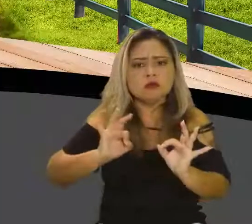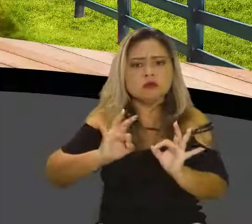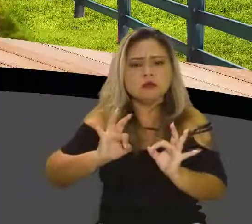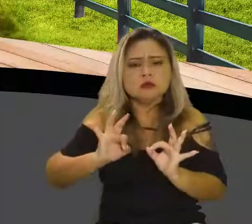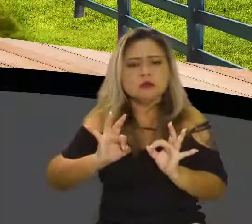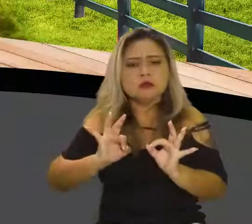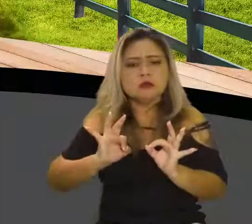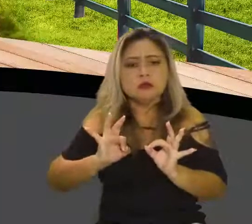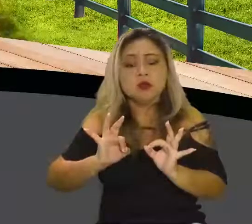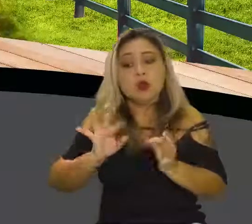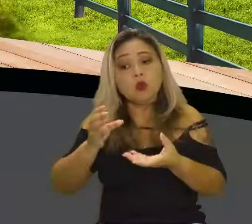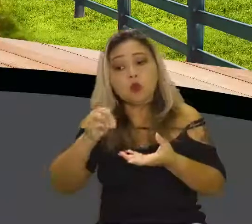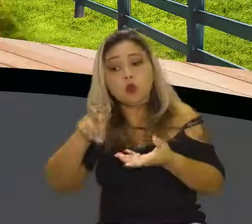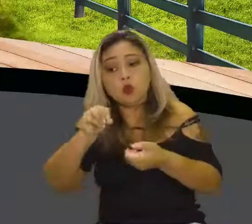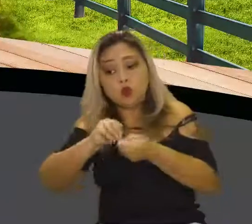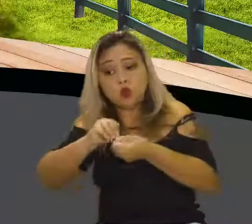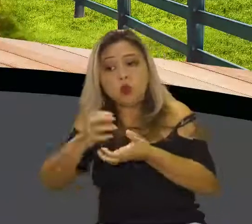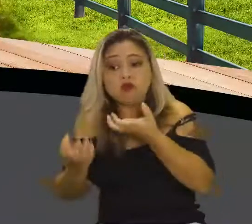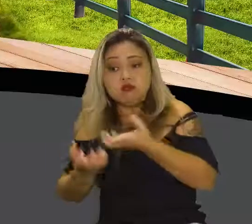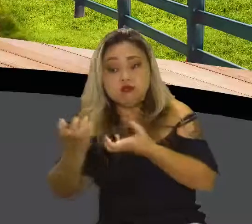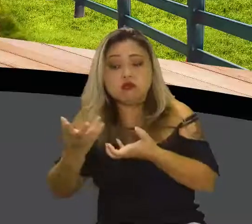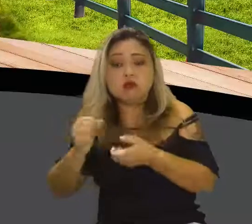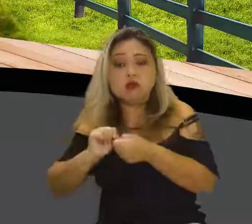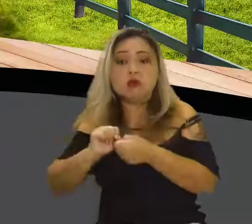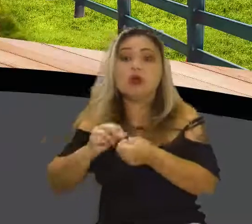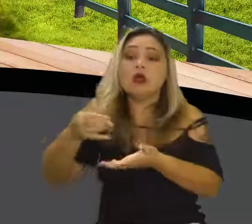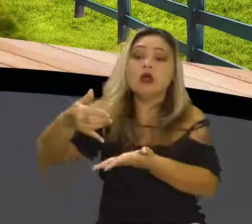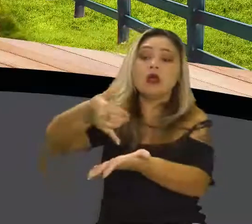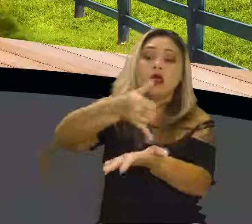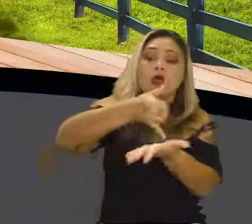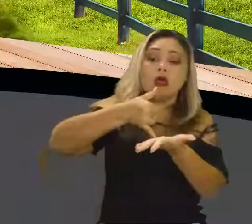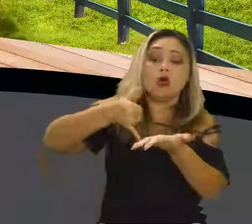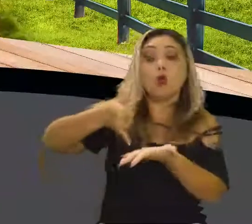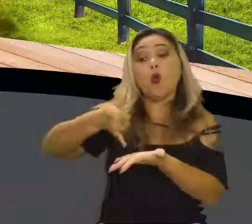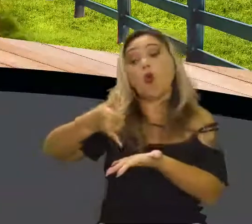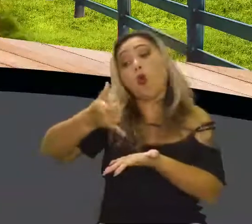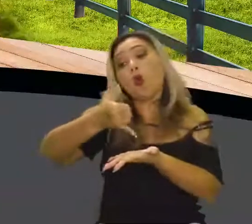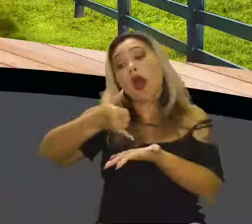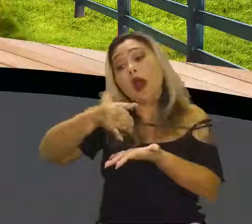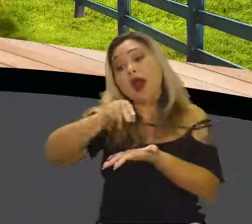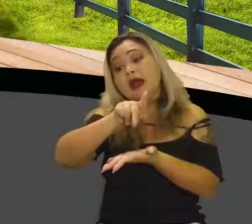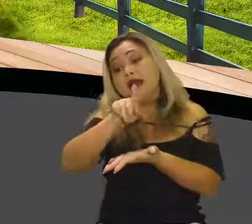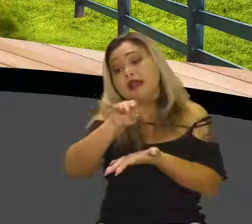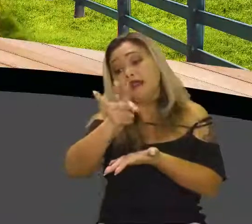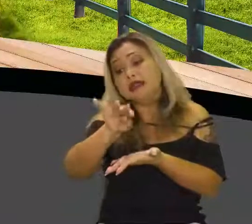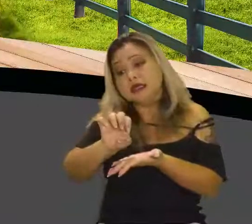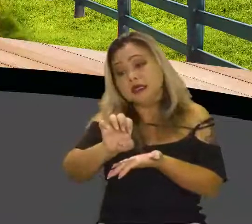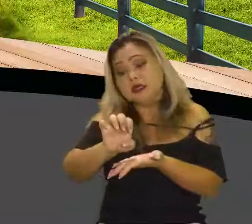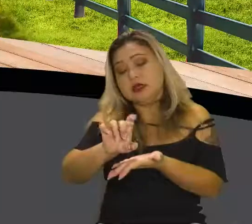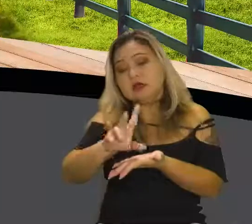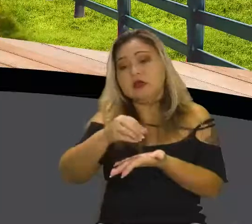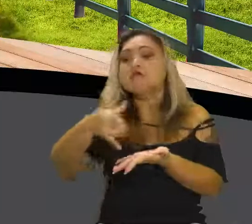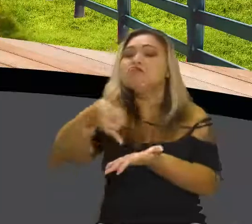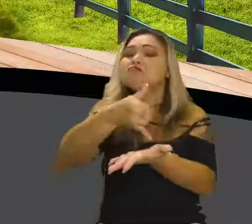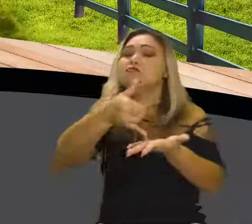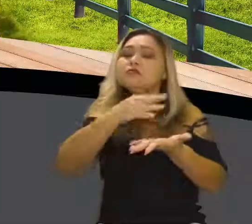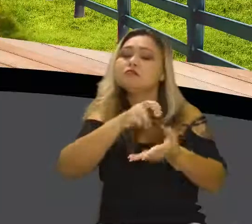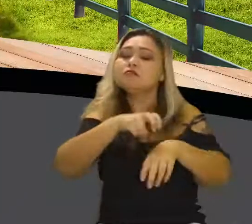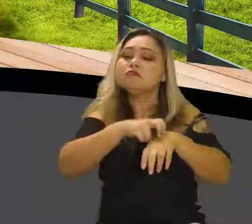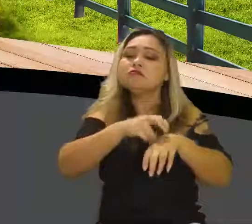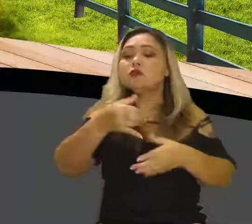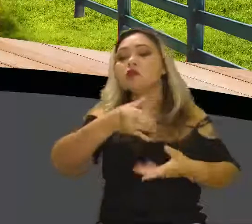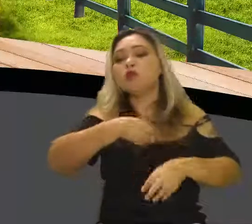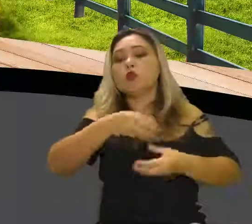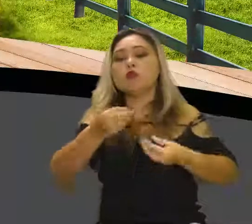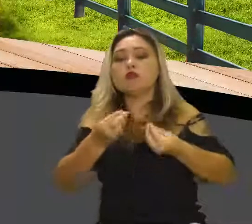pode fritar o ovo com azeite. Azeite é uma coisa, óleo é outra. O azeite joga em cima da salada, joga em cima do